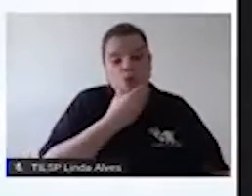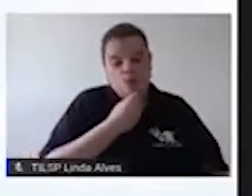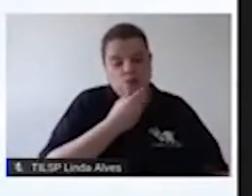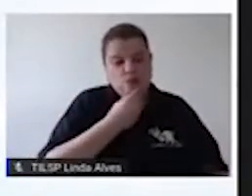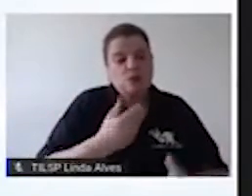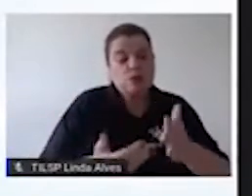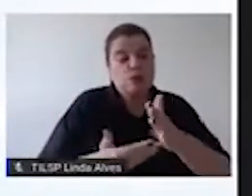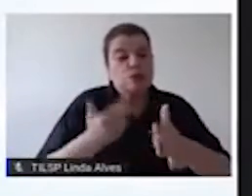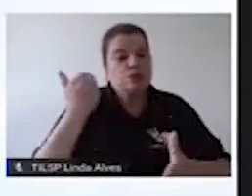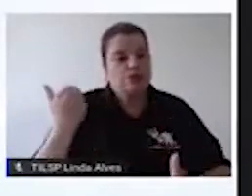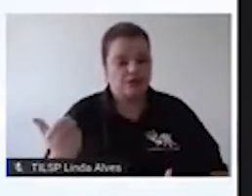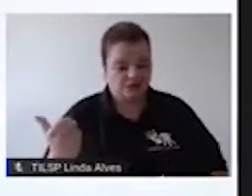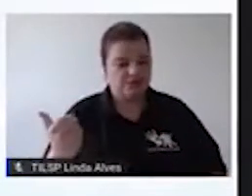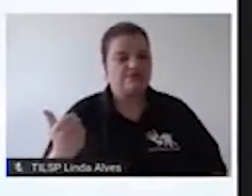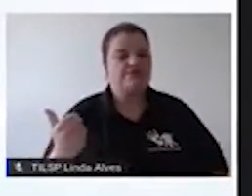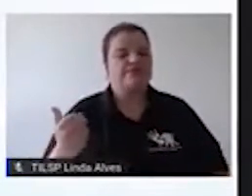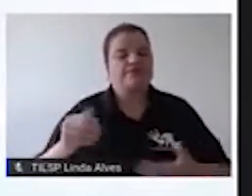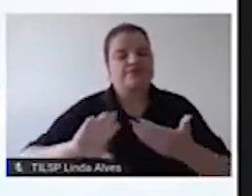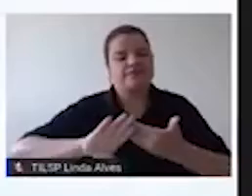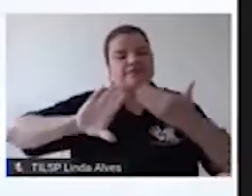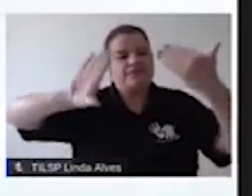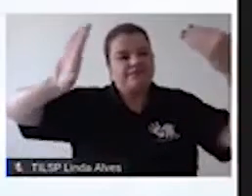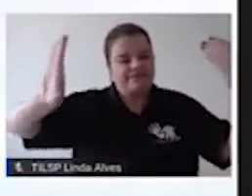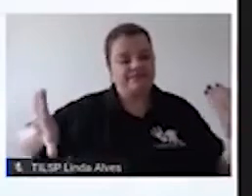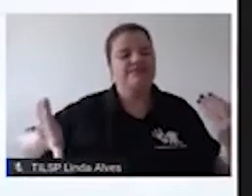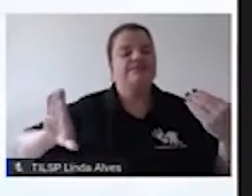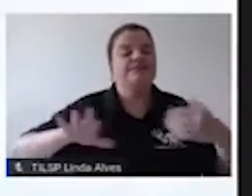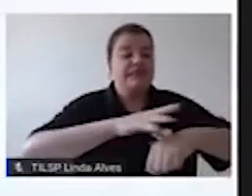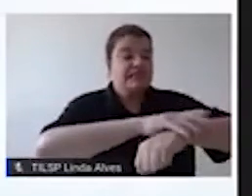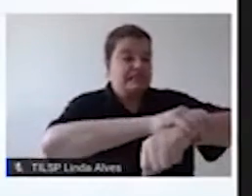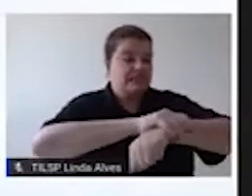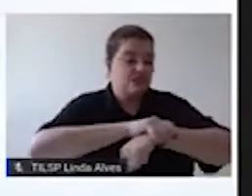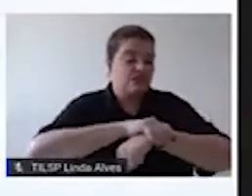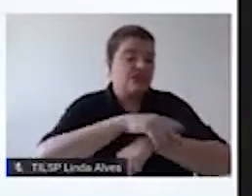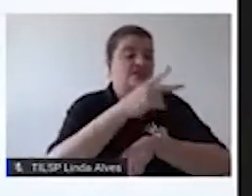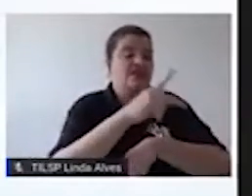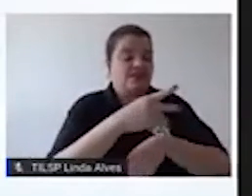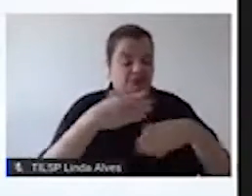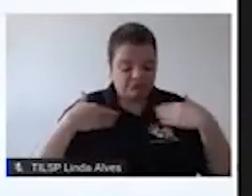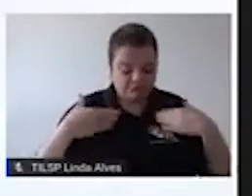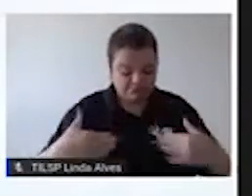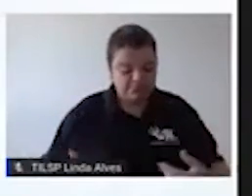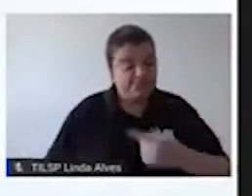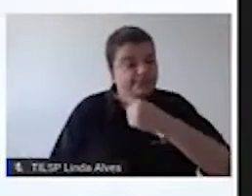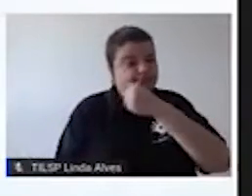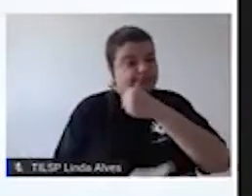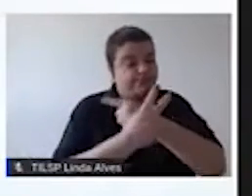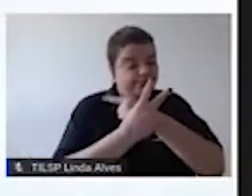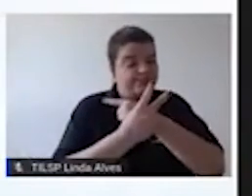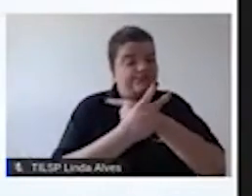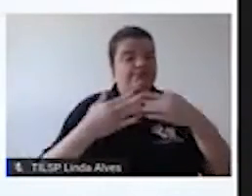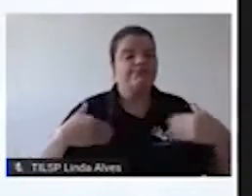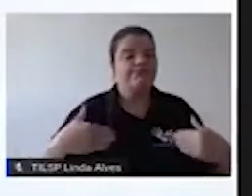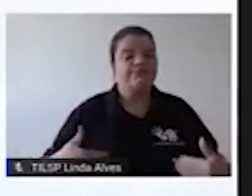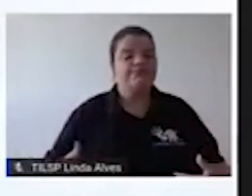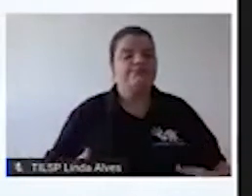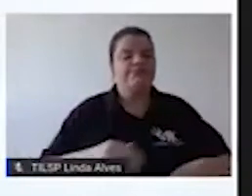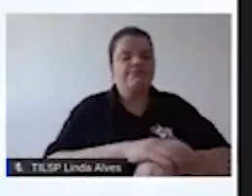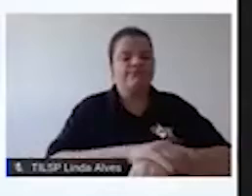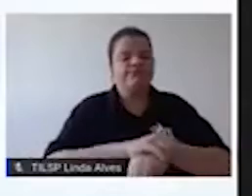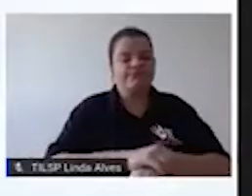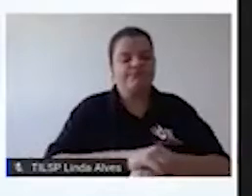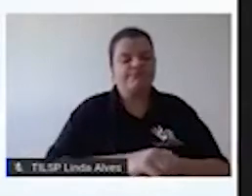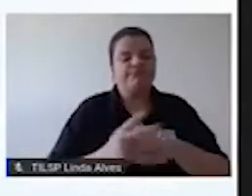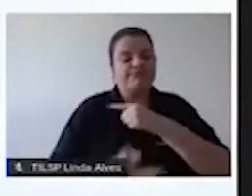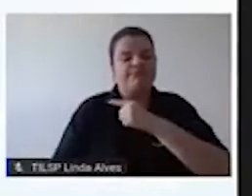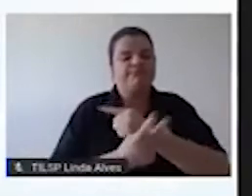espaço, né? Para manter a segurança, né? Integridade física, né? E a segurança, a